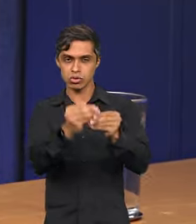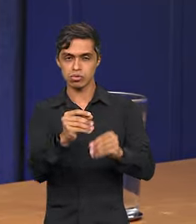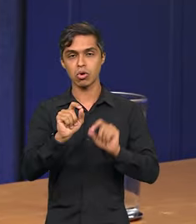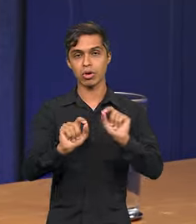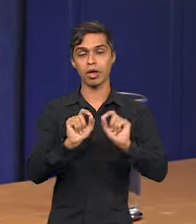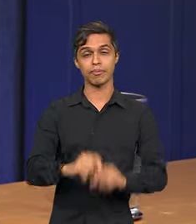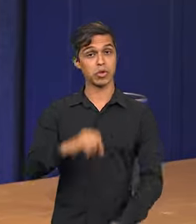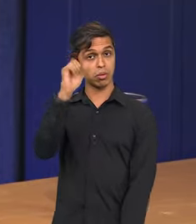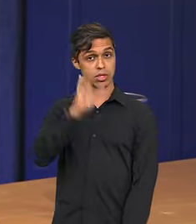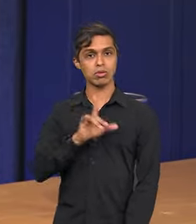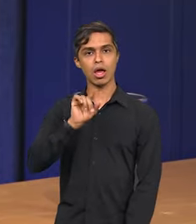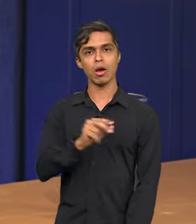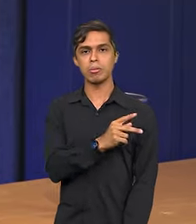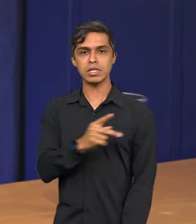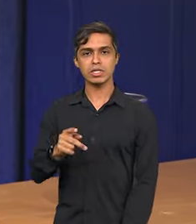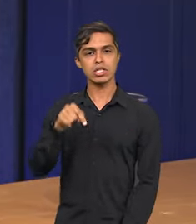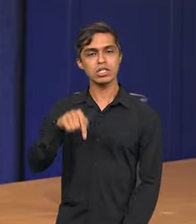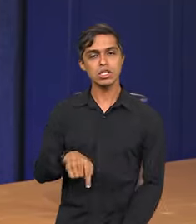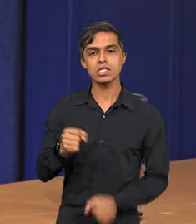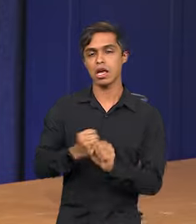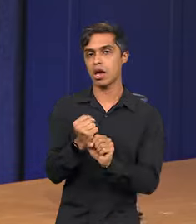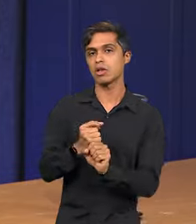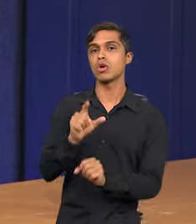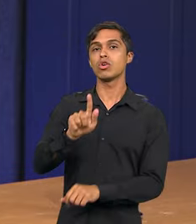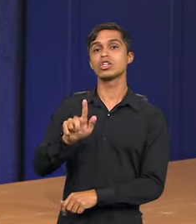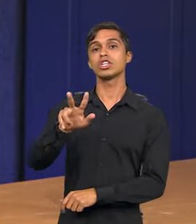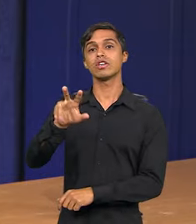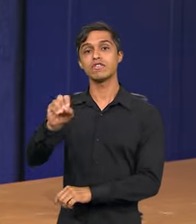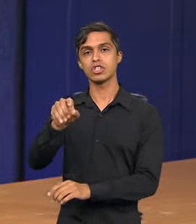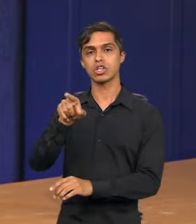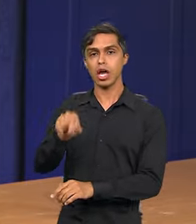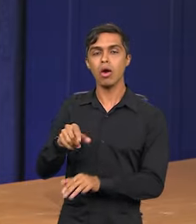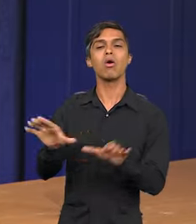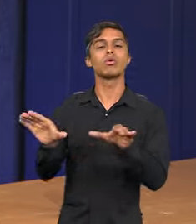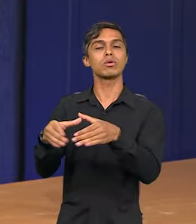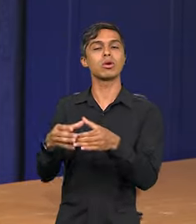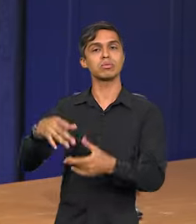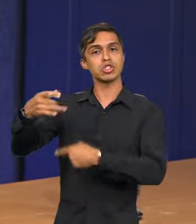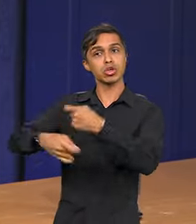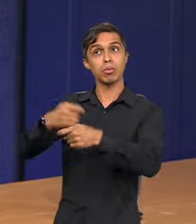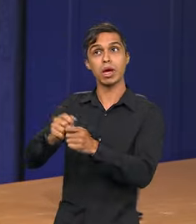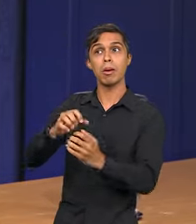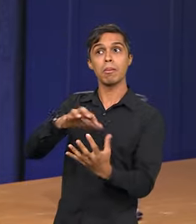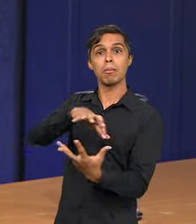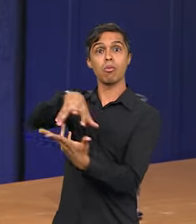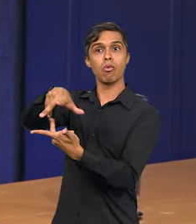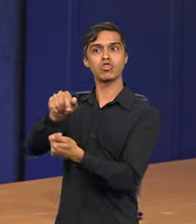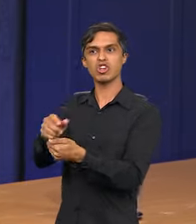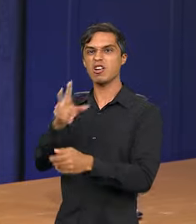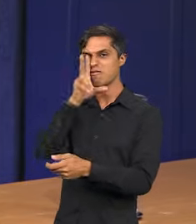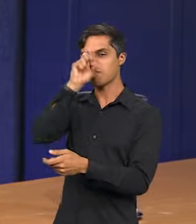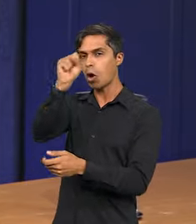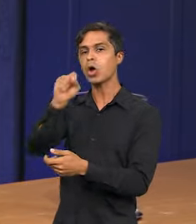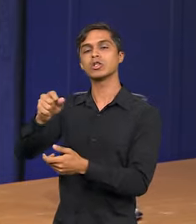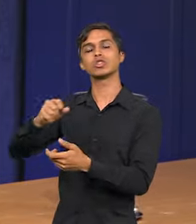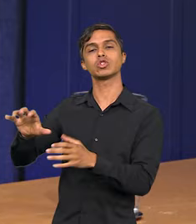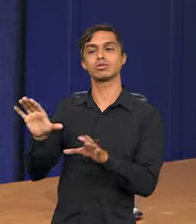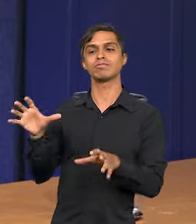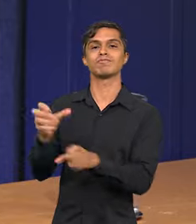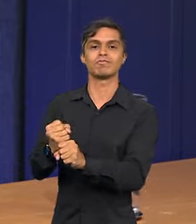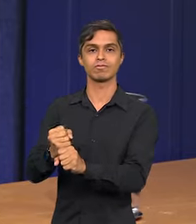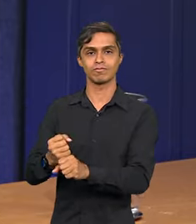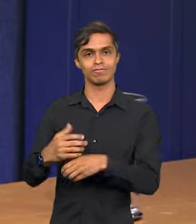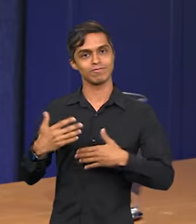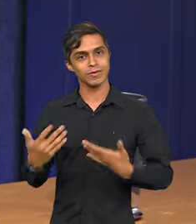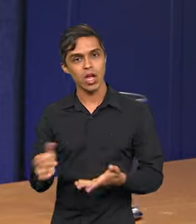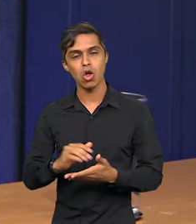Brasil está presidindo este ano o G20 que é o grupo de países com as economias mais potentes do planeta